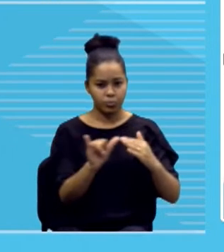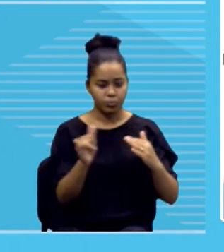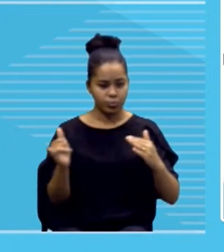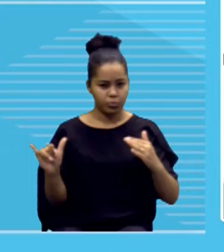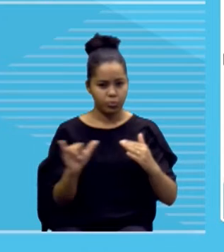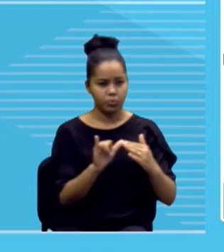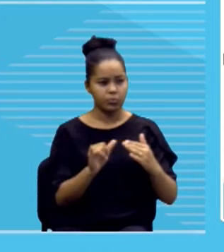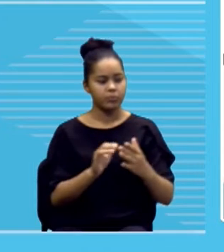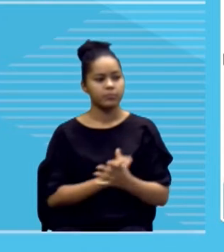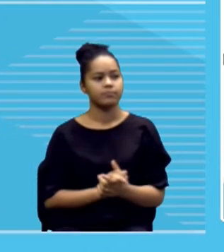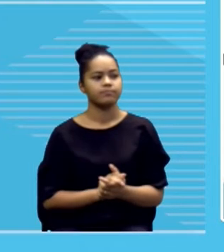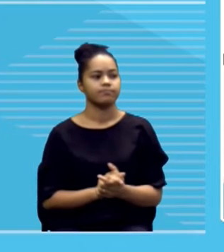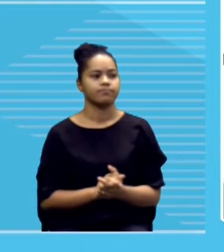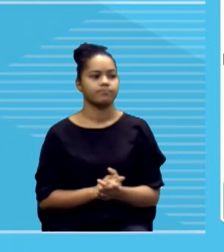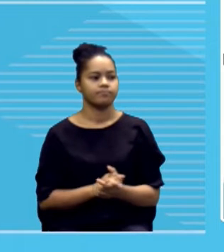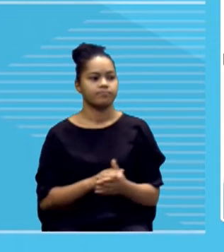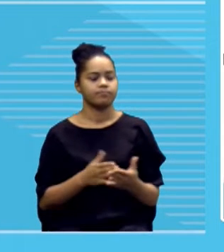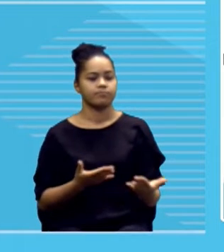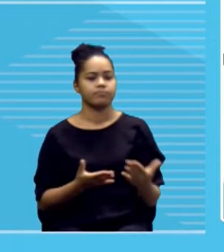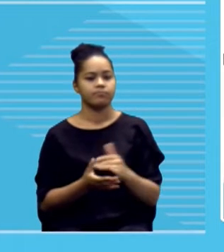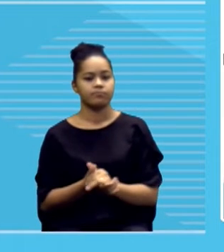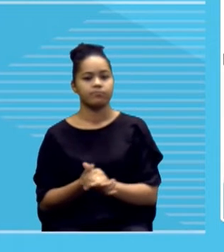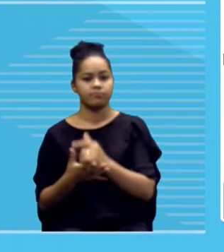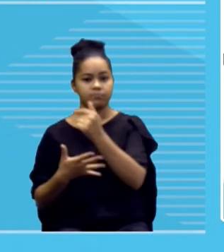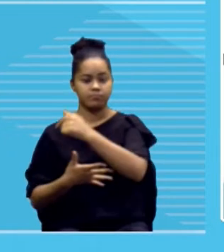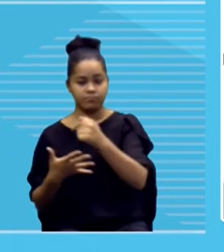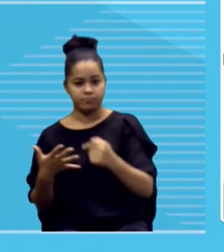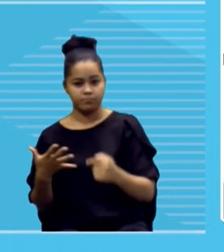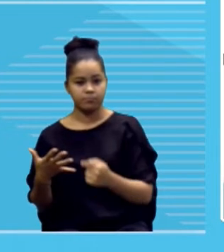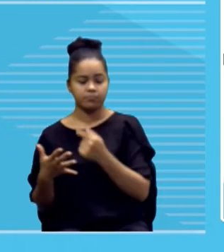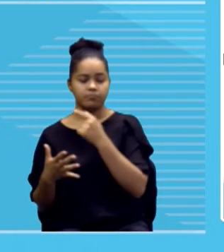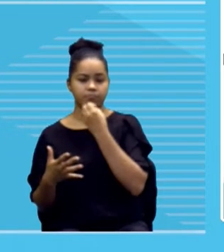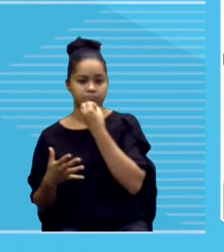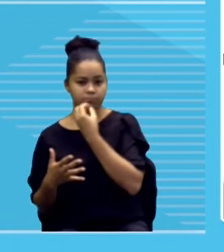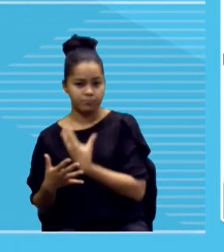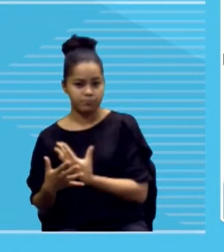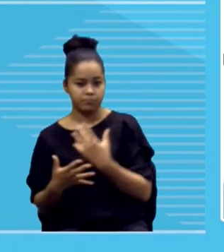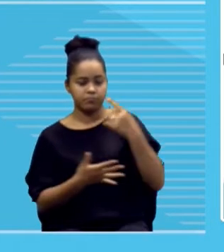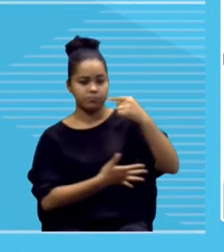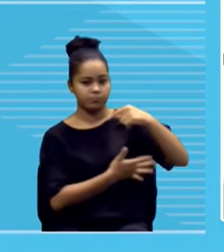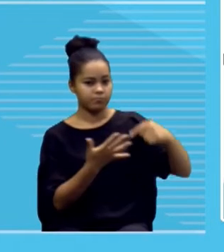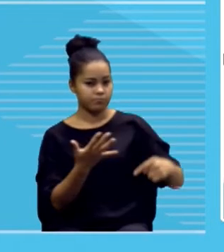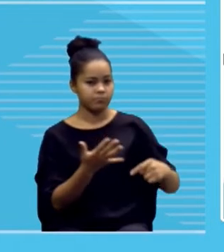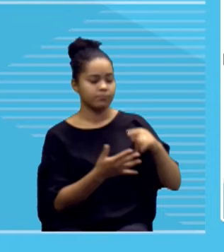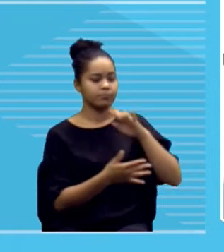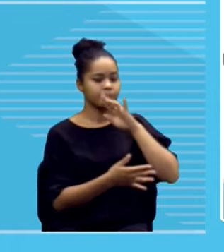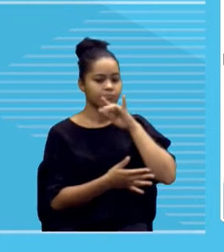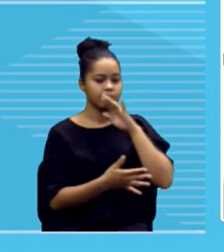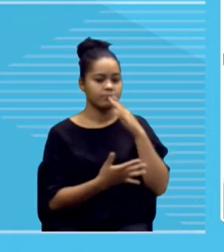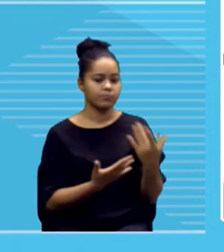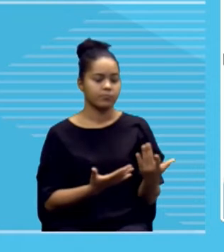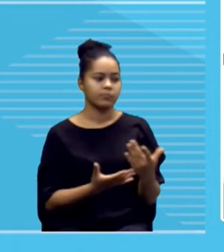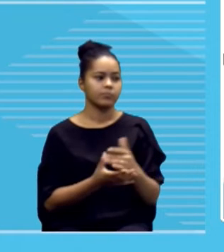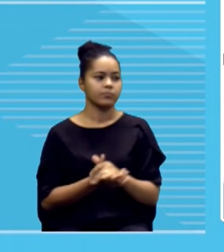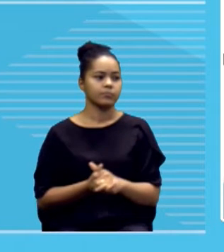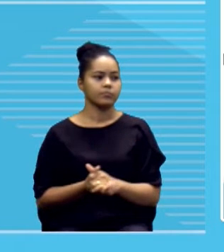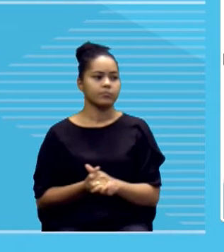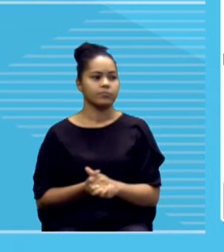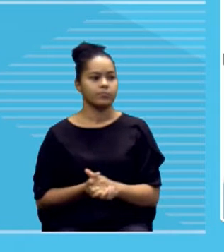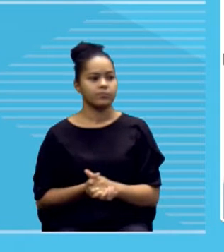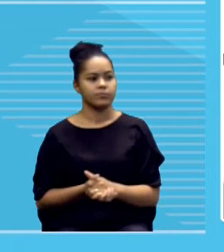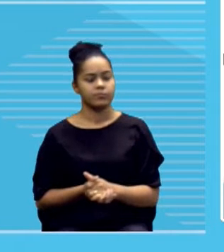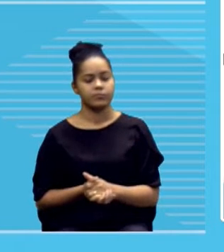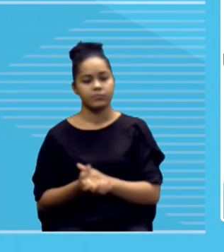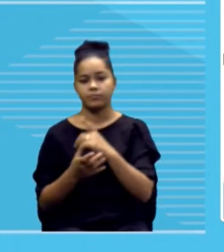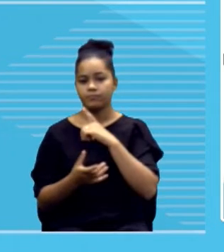Pontos positivos e pontos negativos. Ser tão popular e ser o sistema que mais cresce atualmente é um grande sinal de que possui